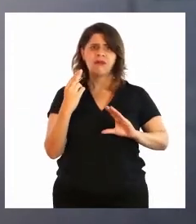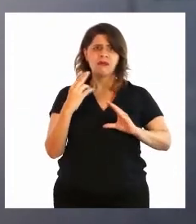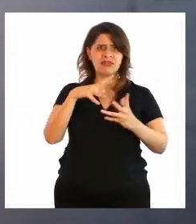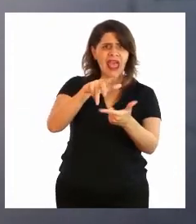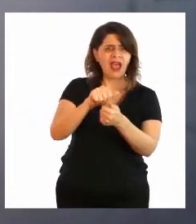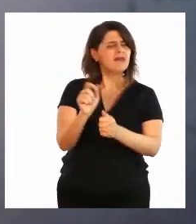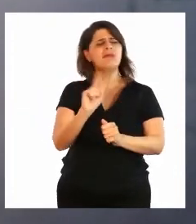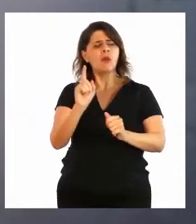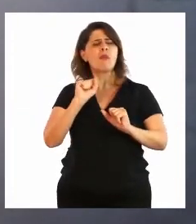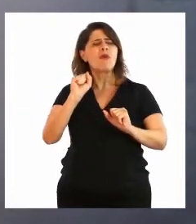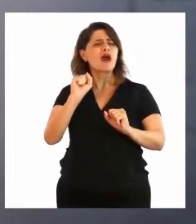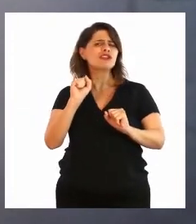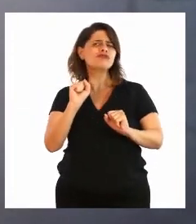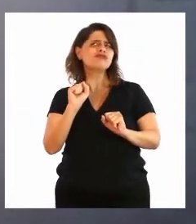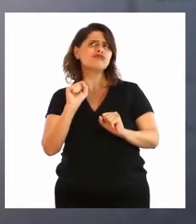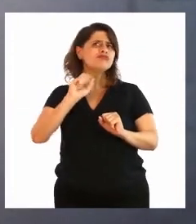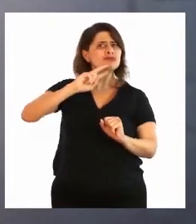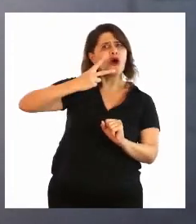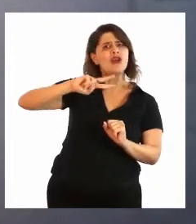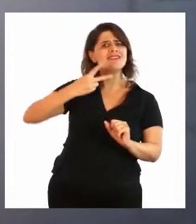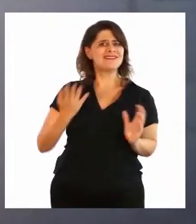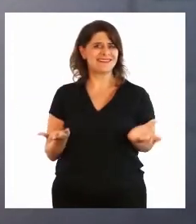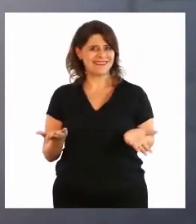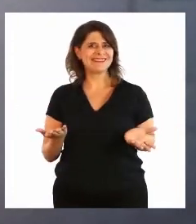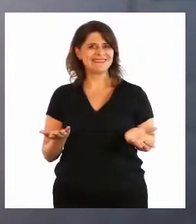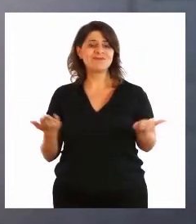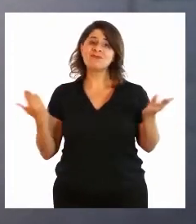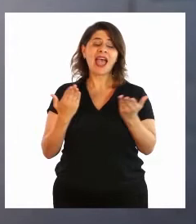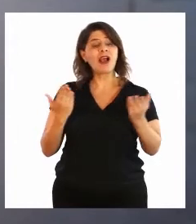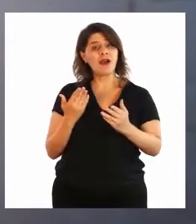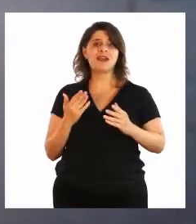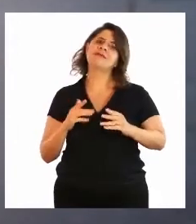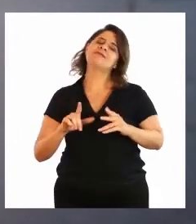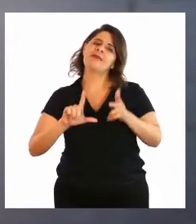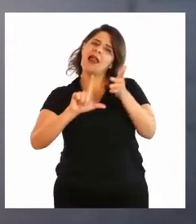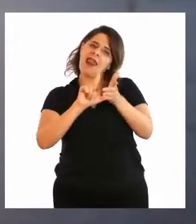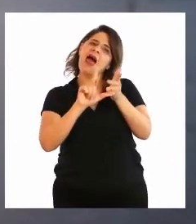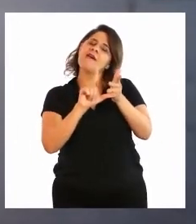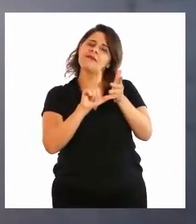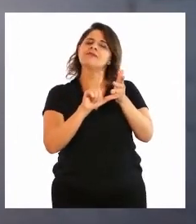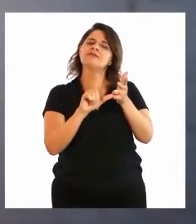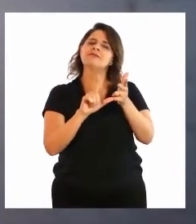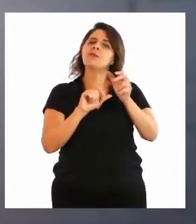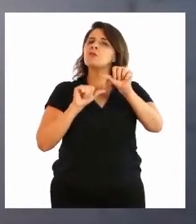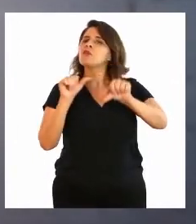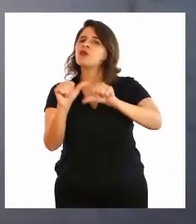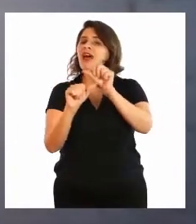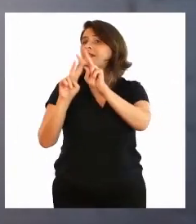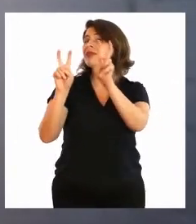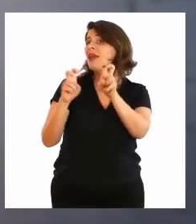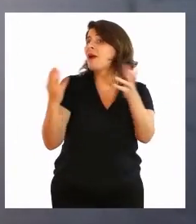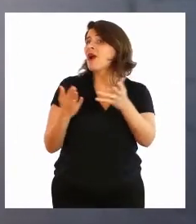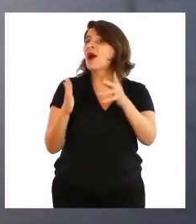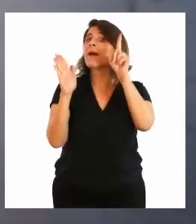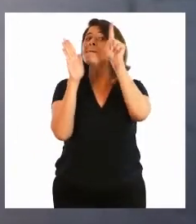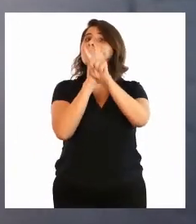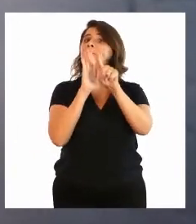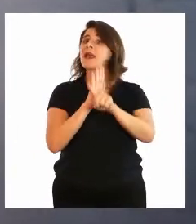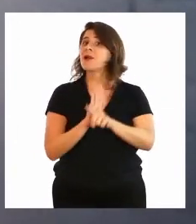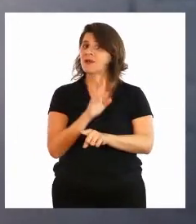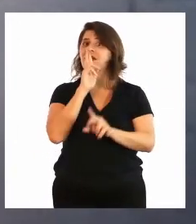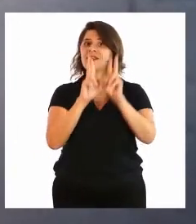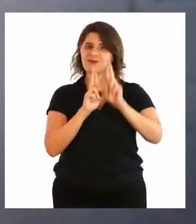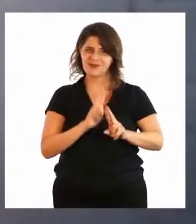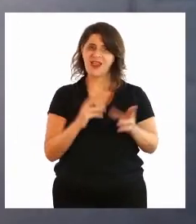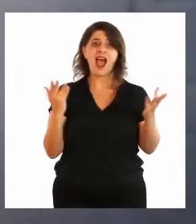nossa live e a gente pode agora abrir para as perguntas. Então, para isso, eu gostaria de chamar a Dora,